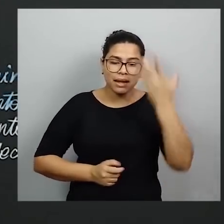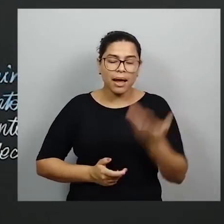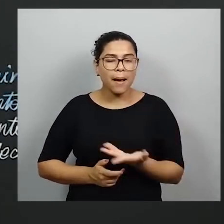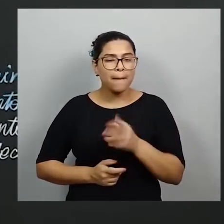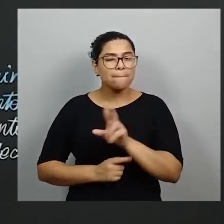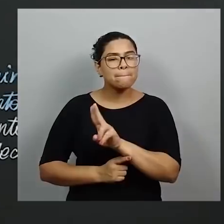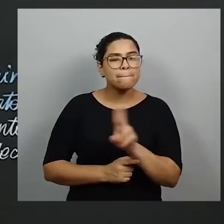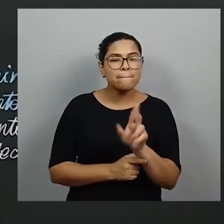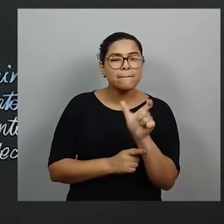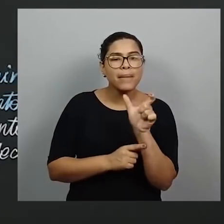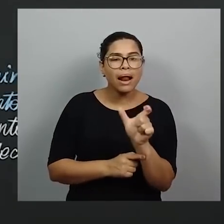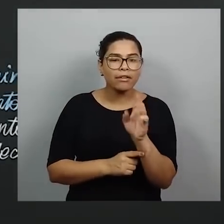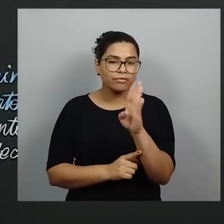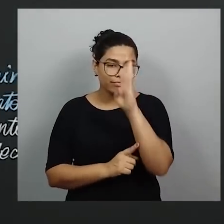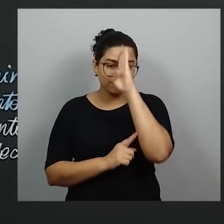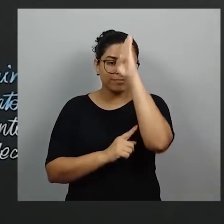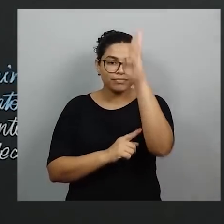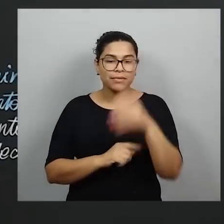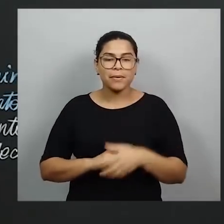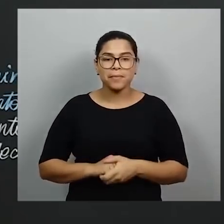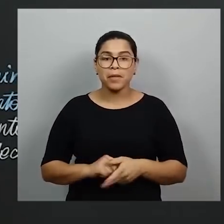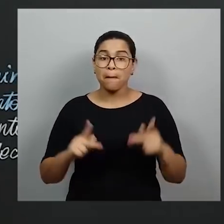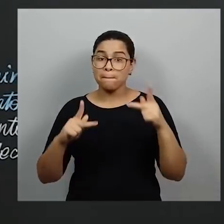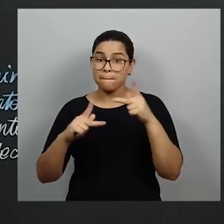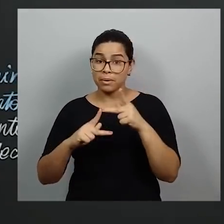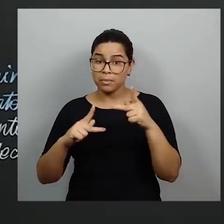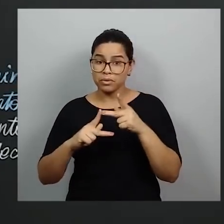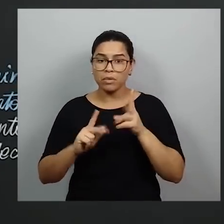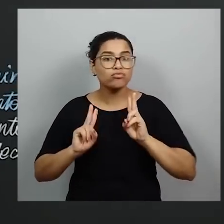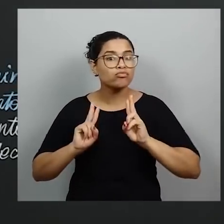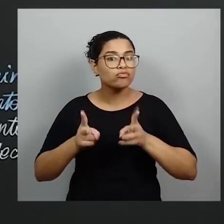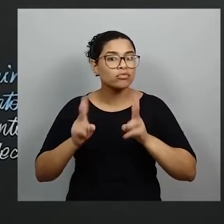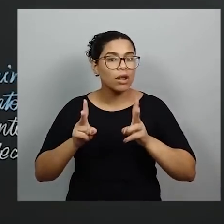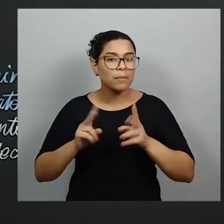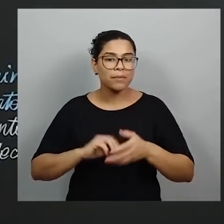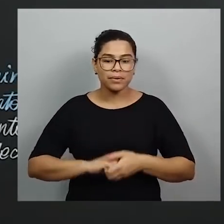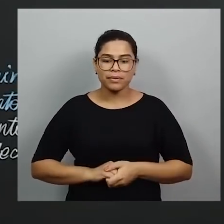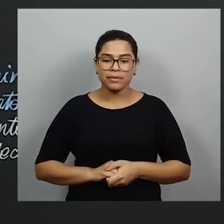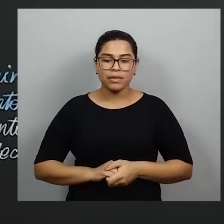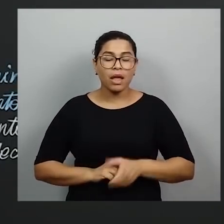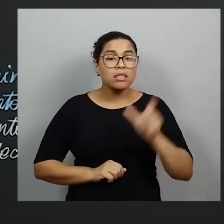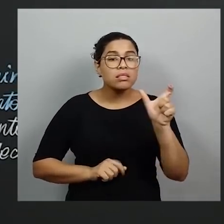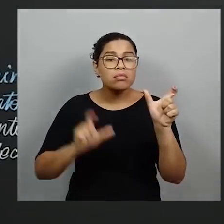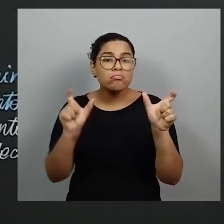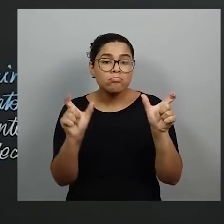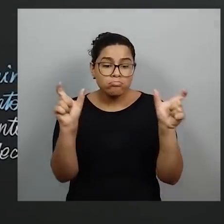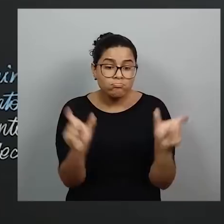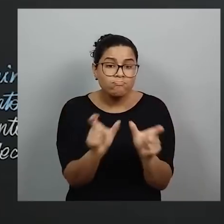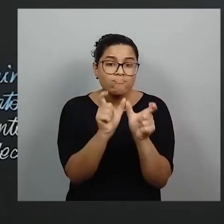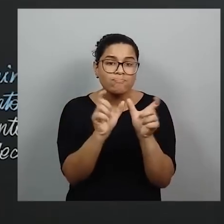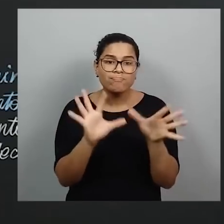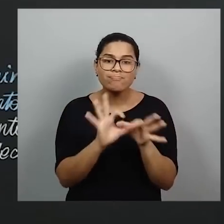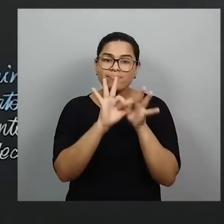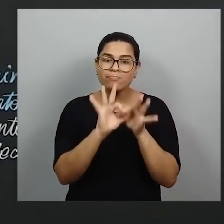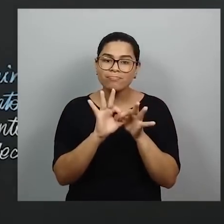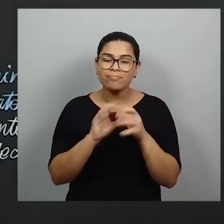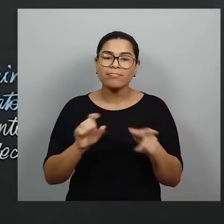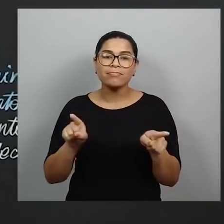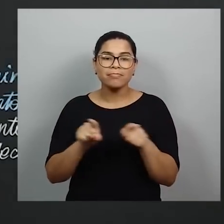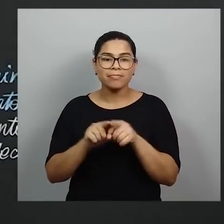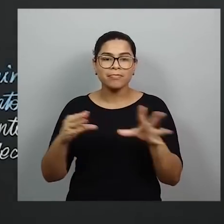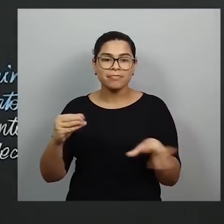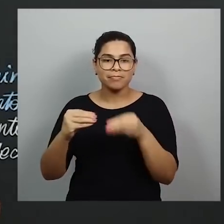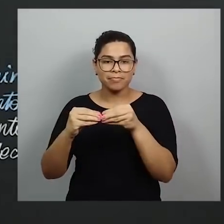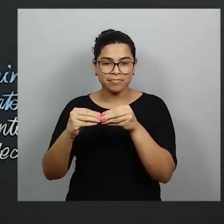do complemento nominal. Preposição, está sempre presente. Termo integrante da oração. E o